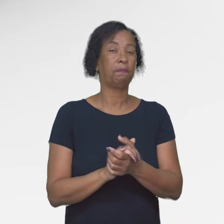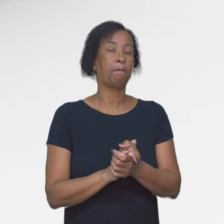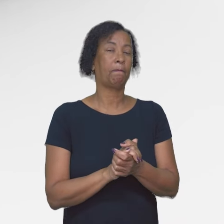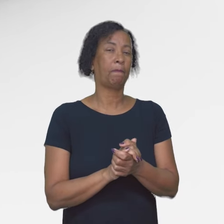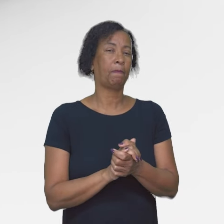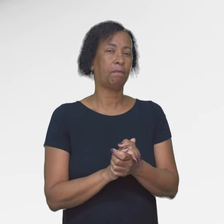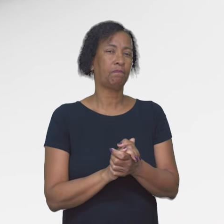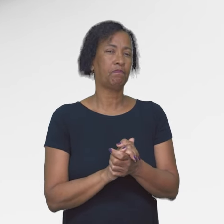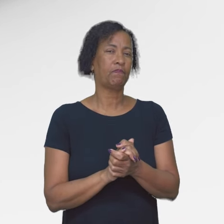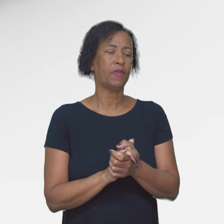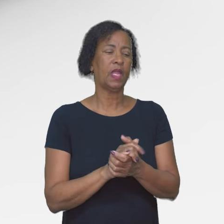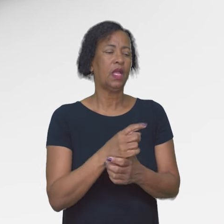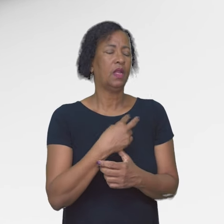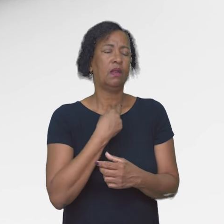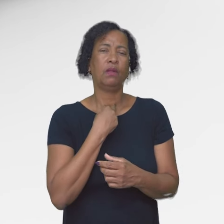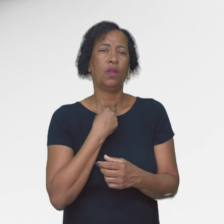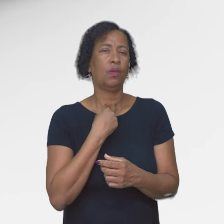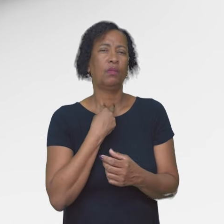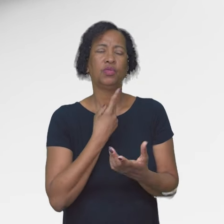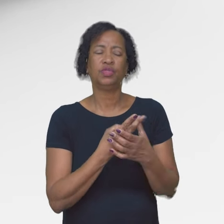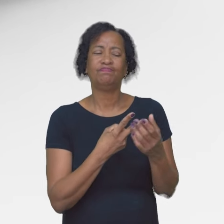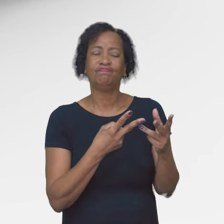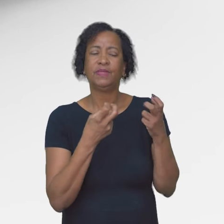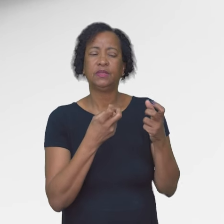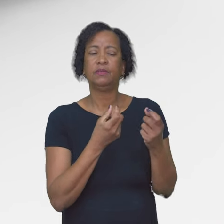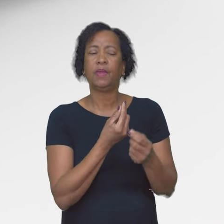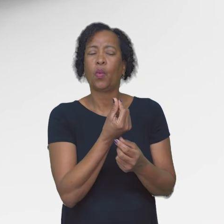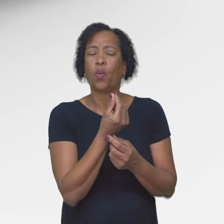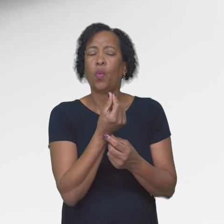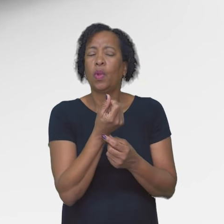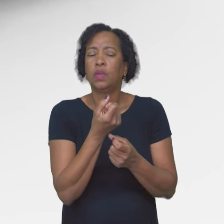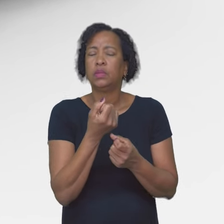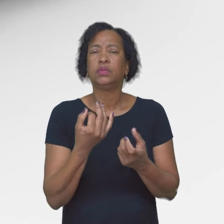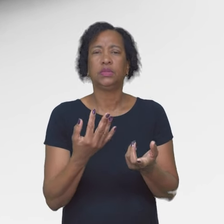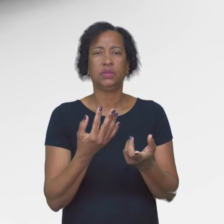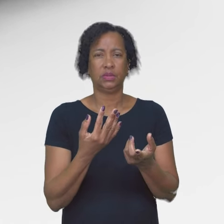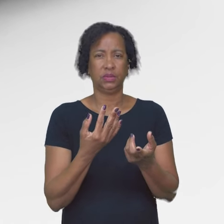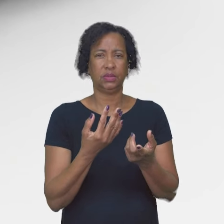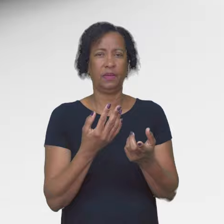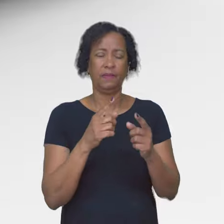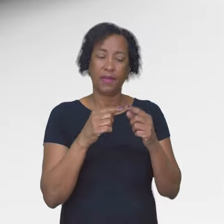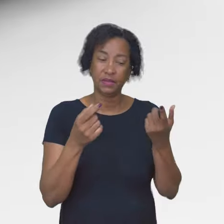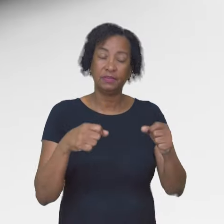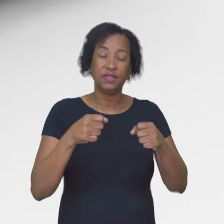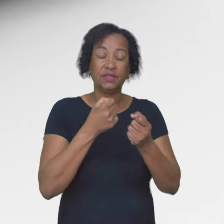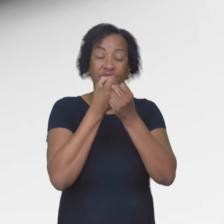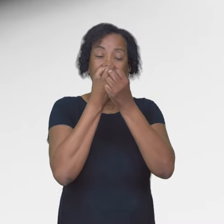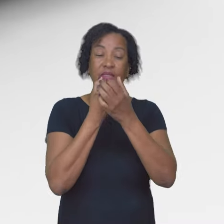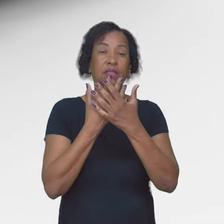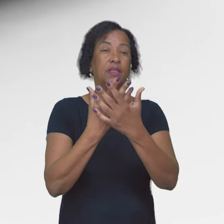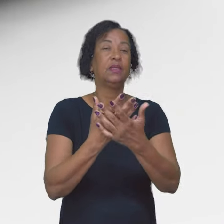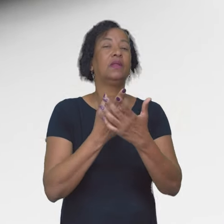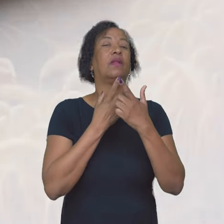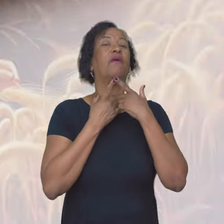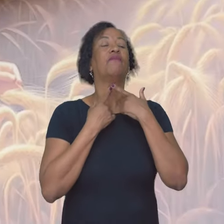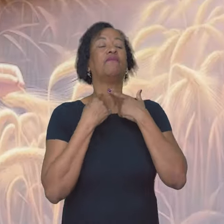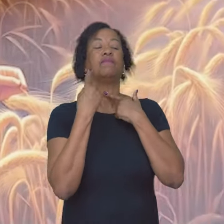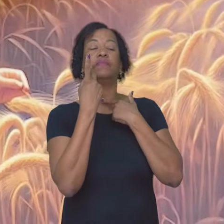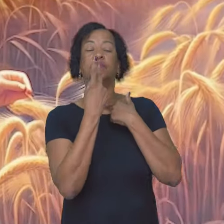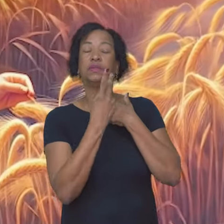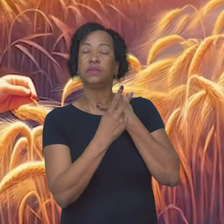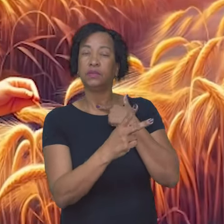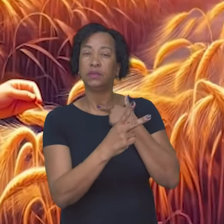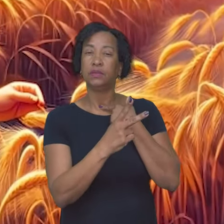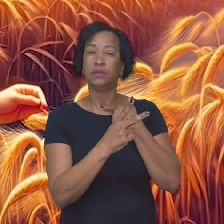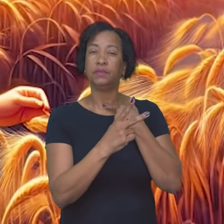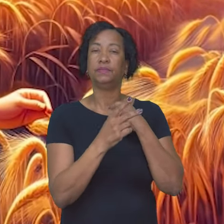celado ele não poderia ver o quanto aquilo lhe gustaria até que declarasse suas intenções de redimir a mulher o